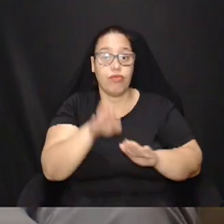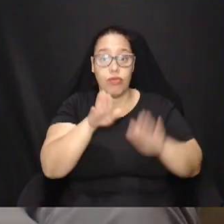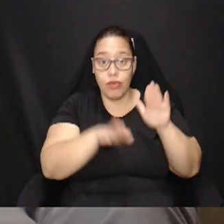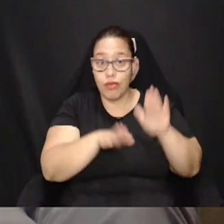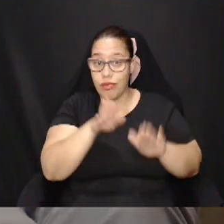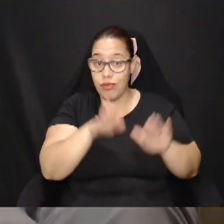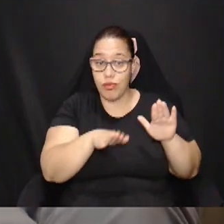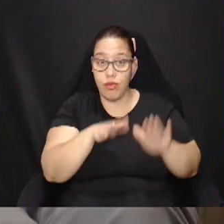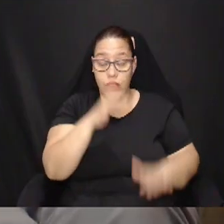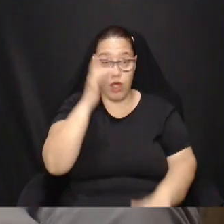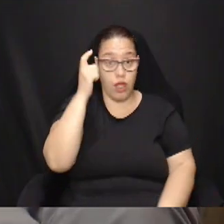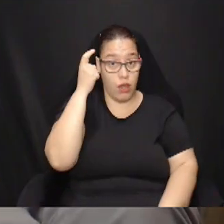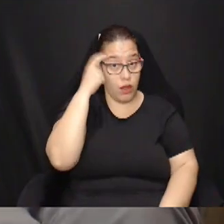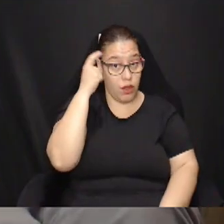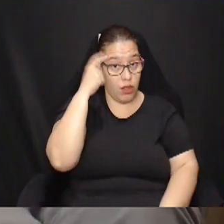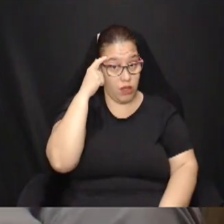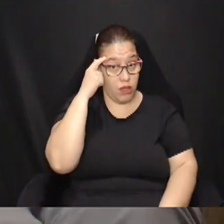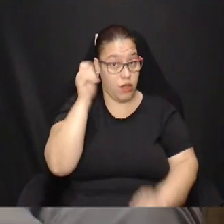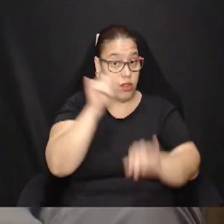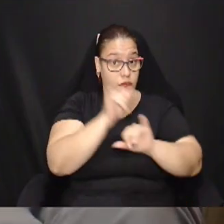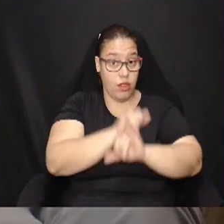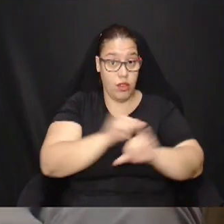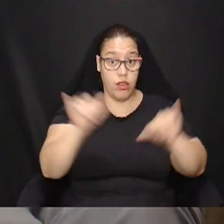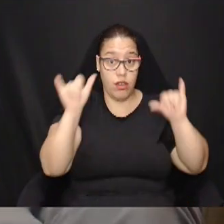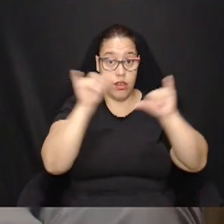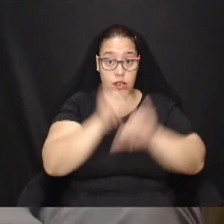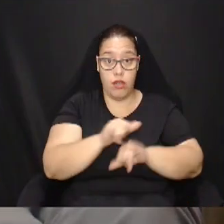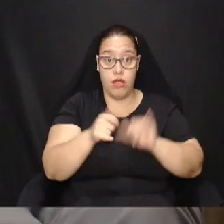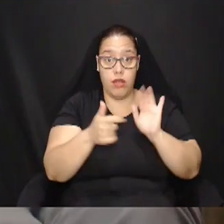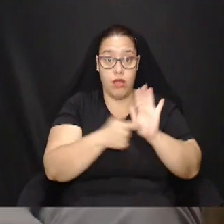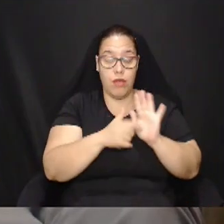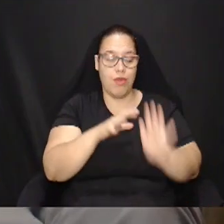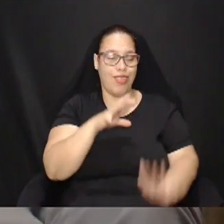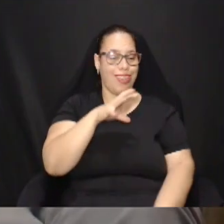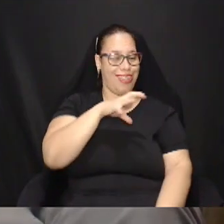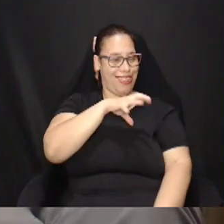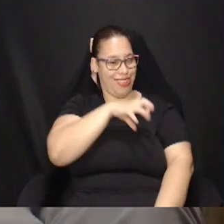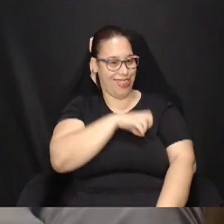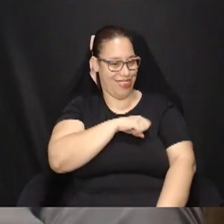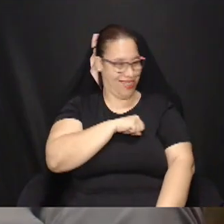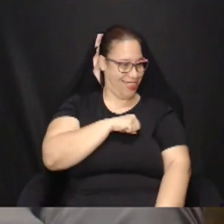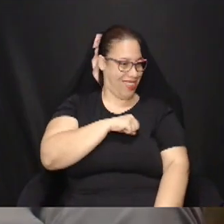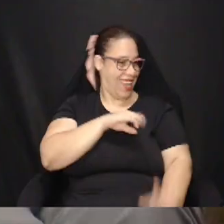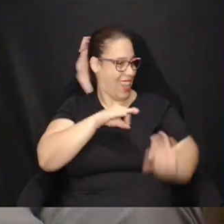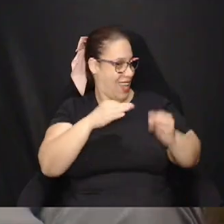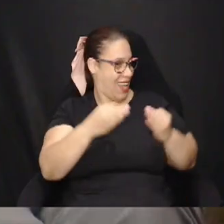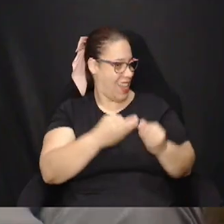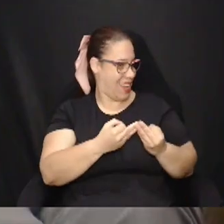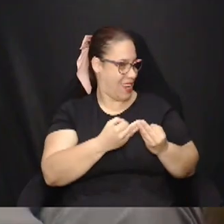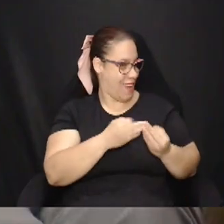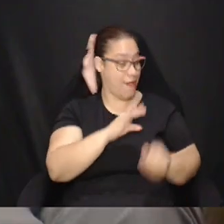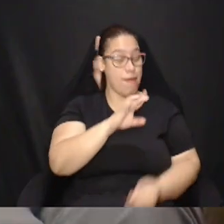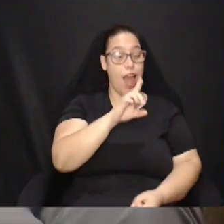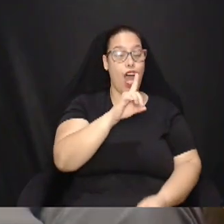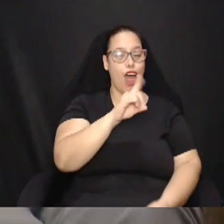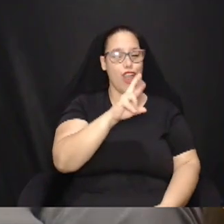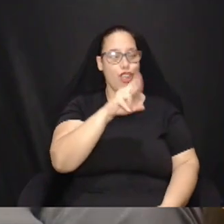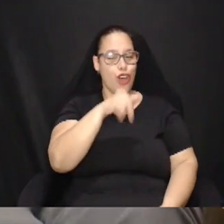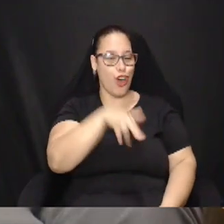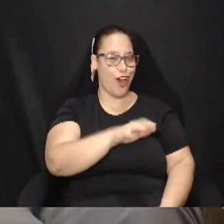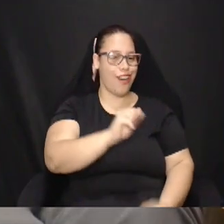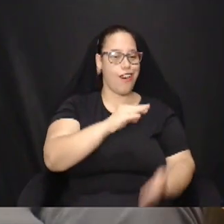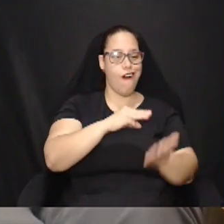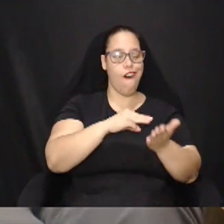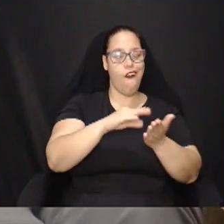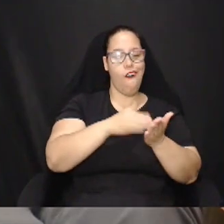mercado publicitário, isso foi tido de uma maneira muito romântica, né? Olha que linda essa família Doriana. Ah, sim, né? família de Todo mundo margarina, cresceu né? dando